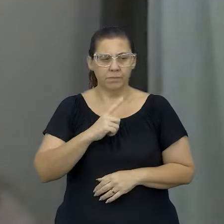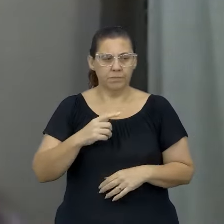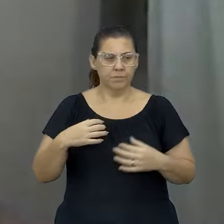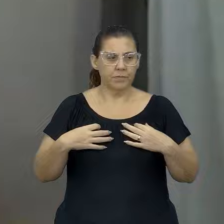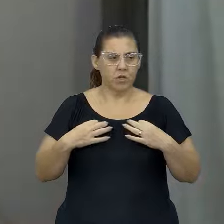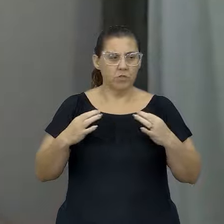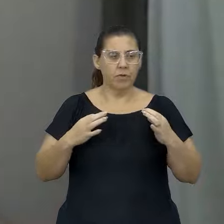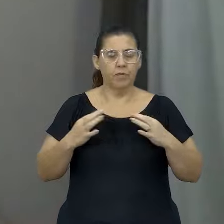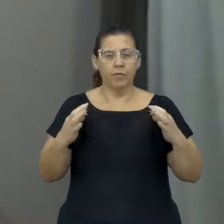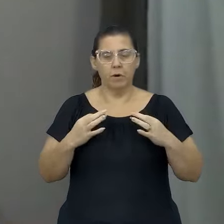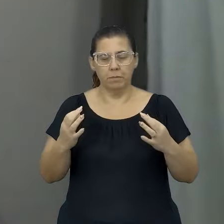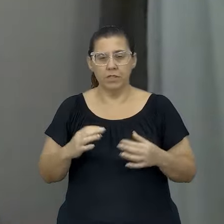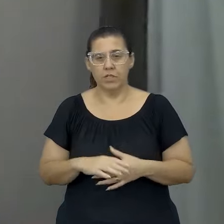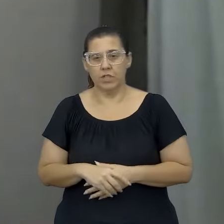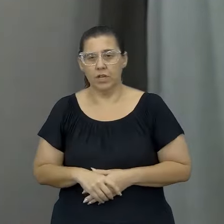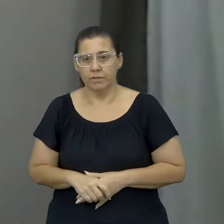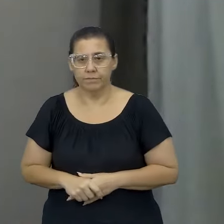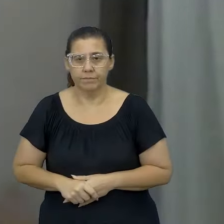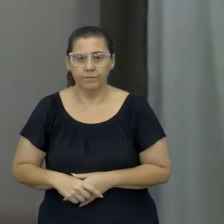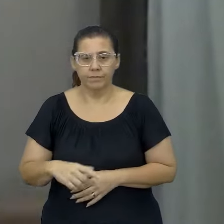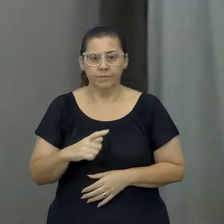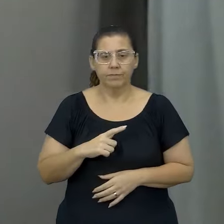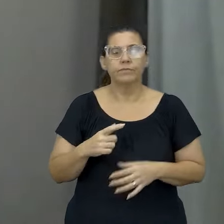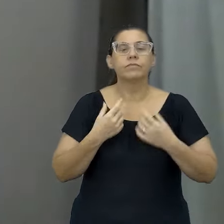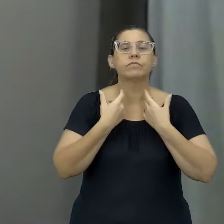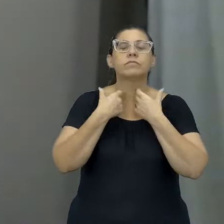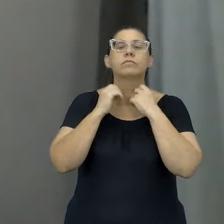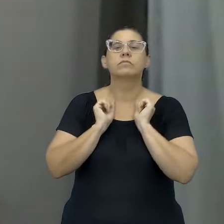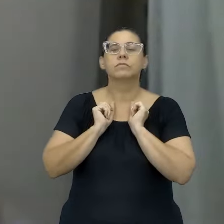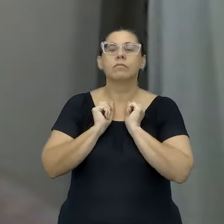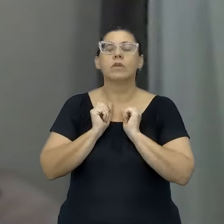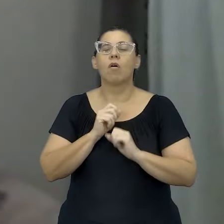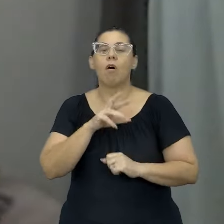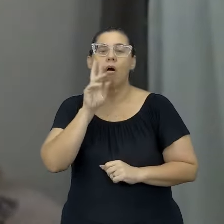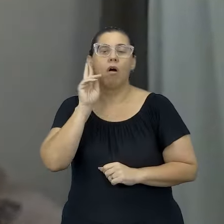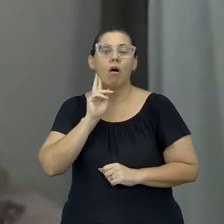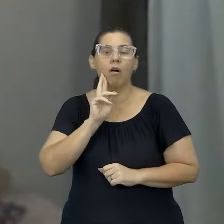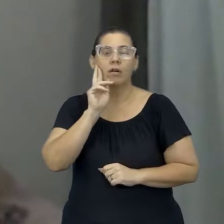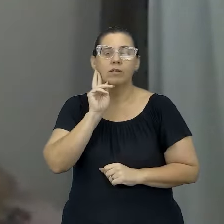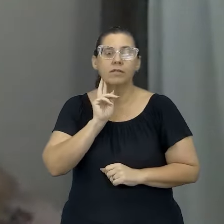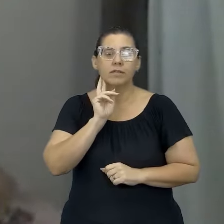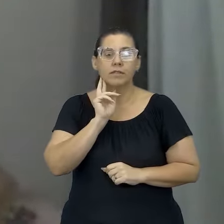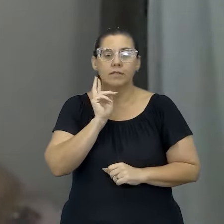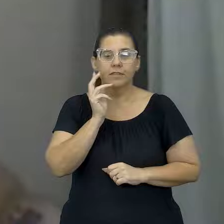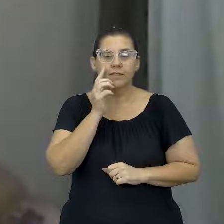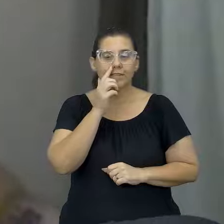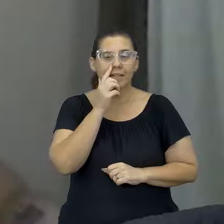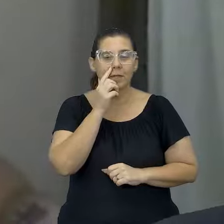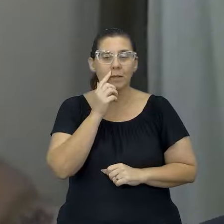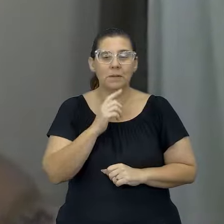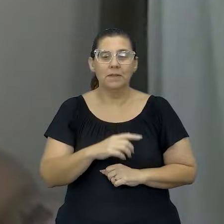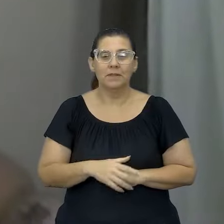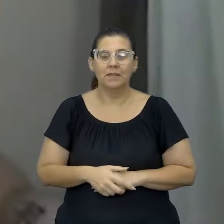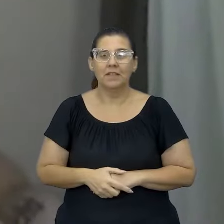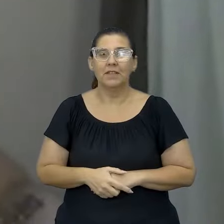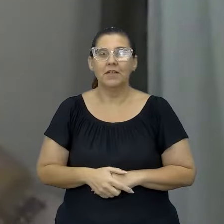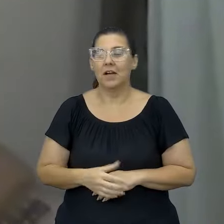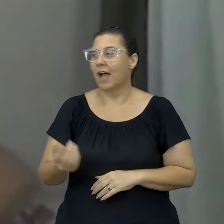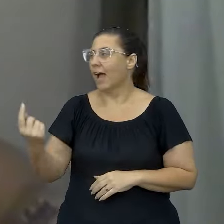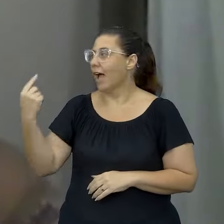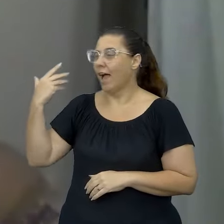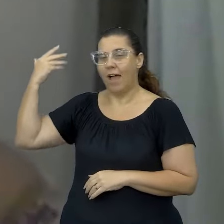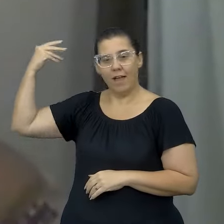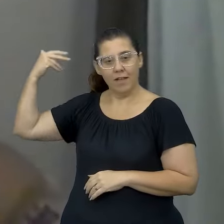uma blusa com umas pedrinhas aqui na gola, ela é rosé. E atrás de mim tem